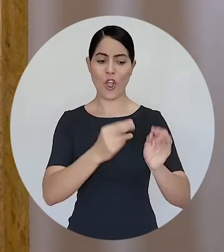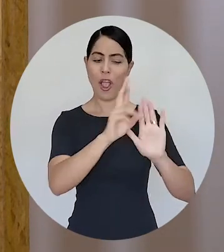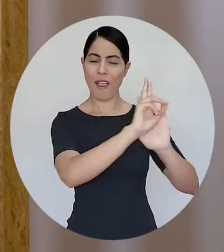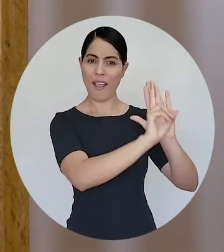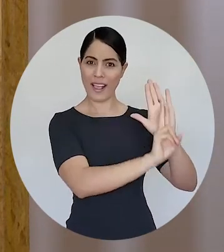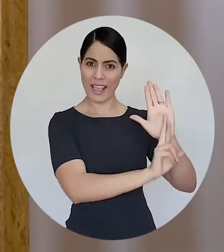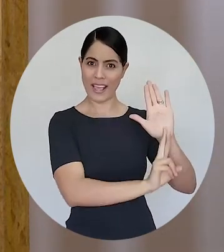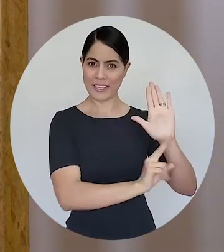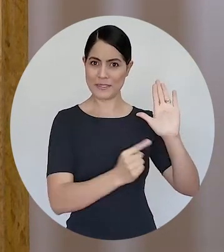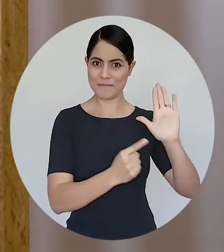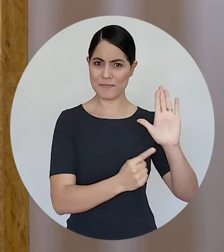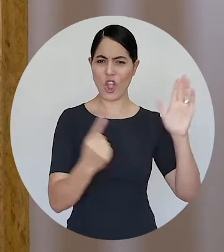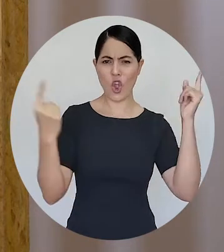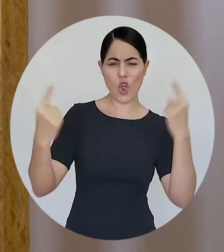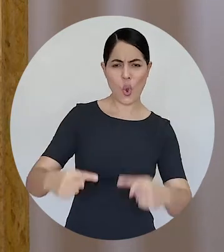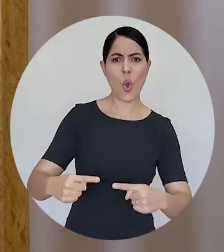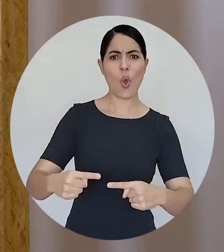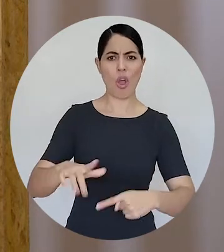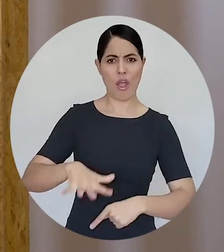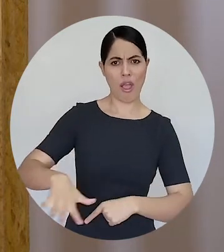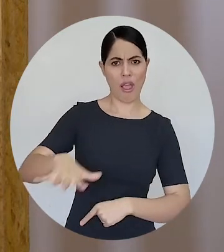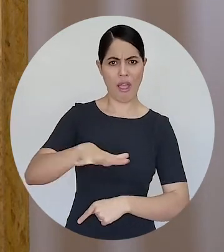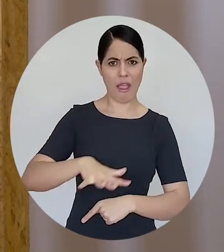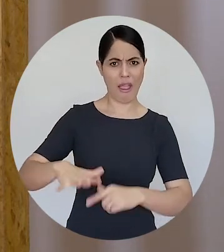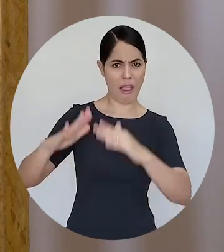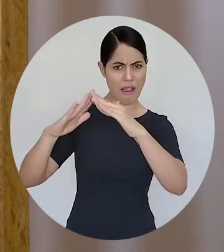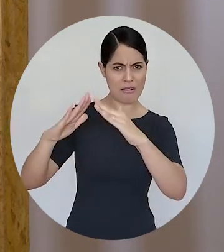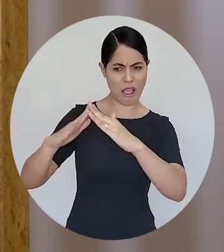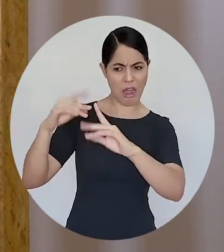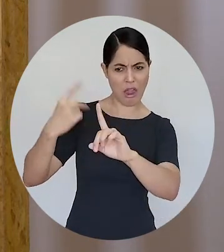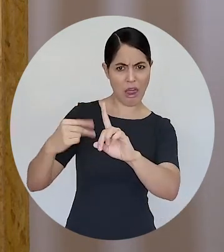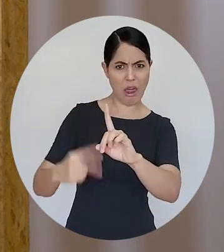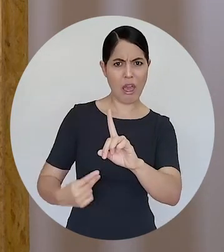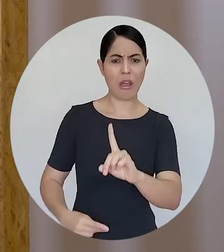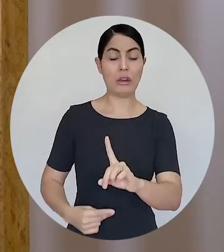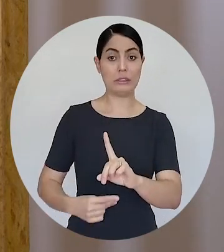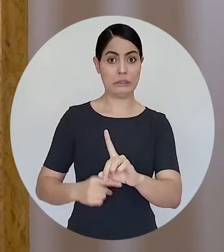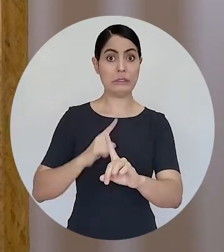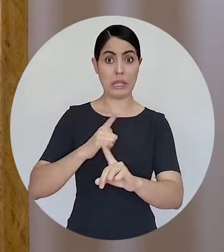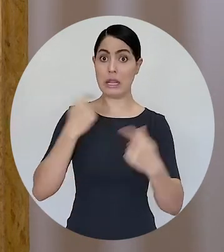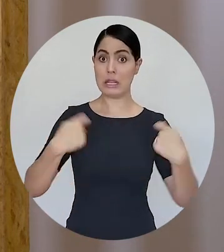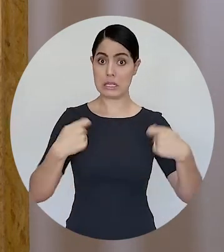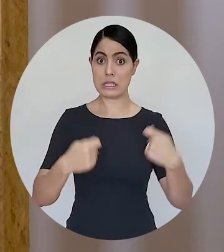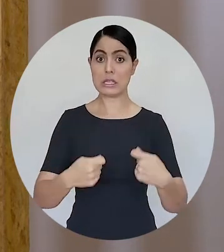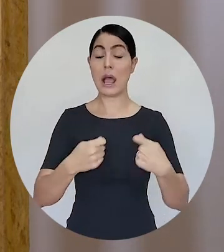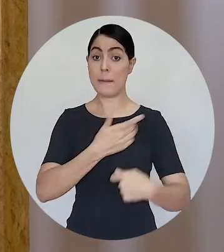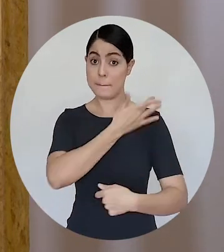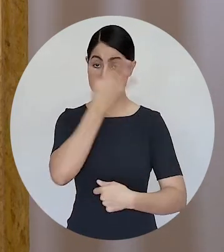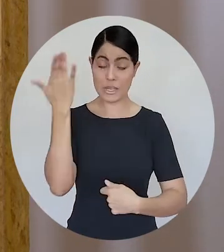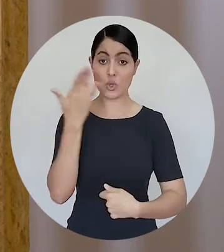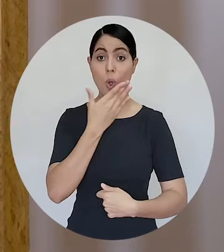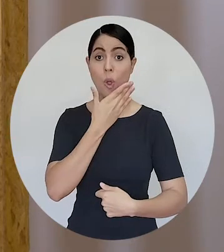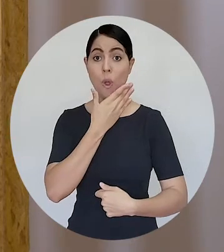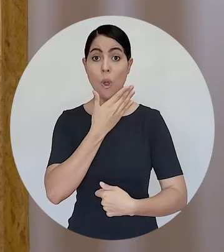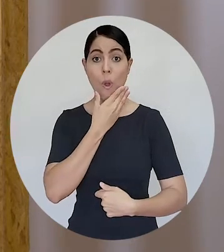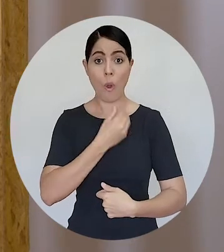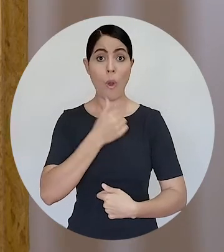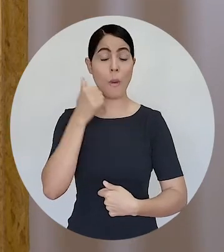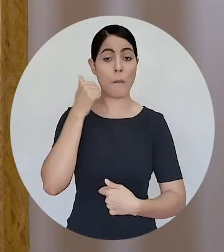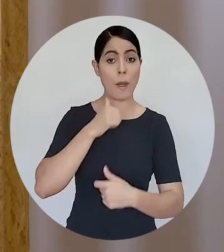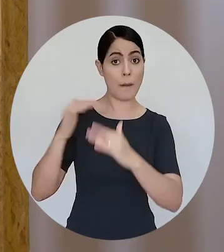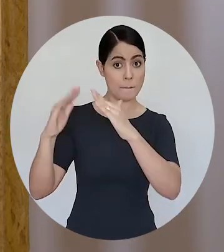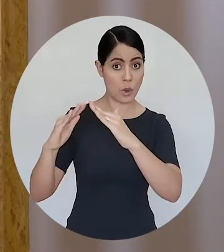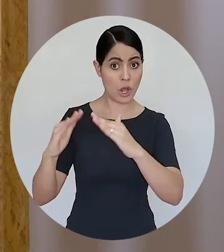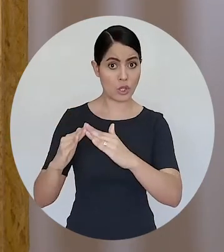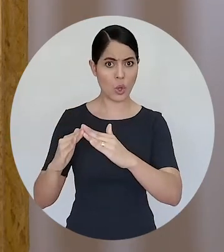cria regras contra a violência doméstica em condomínios e obriga moradores e síndicos a reportarem às